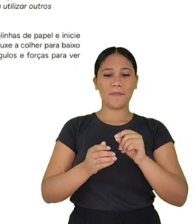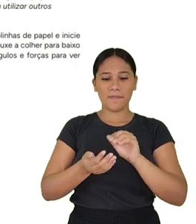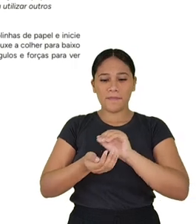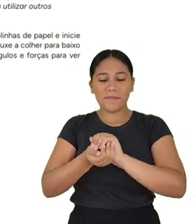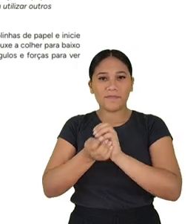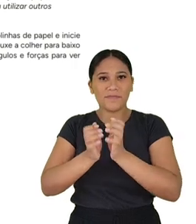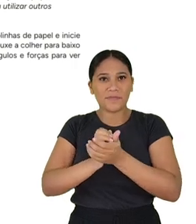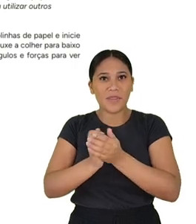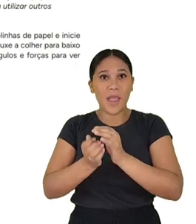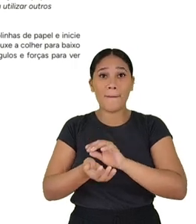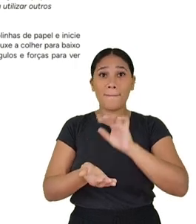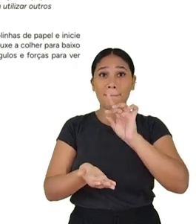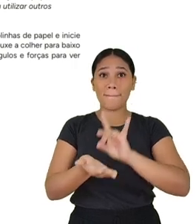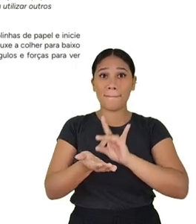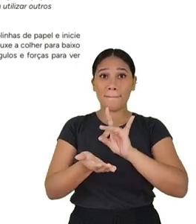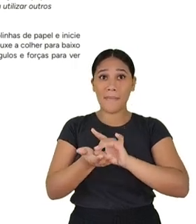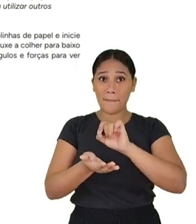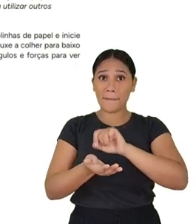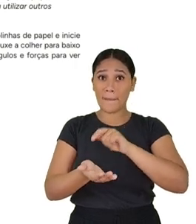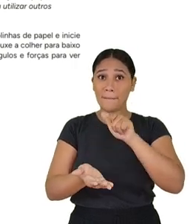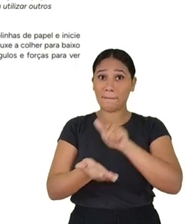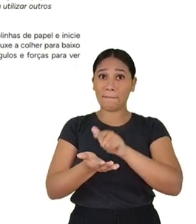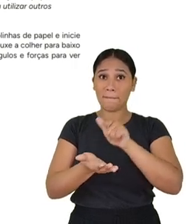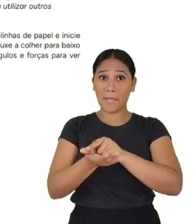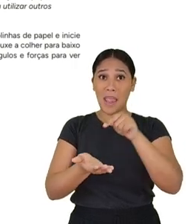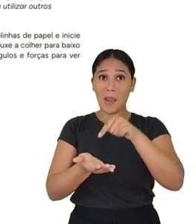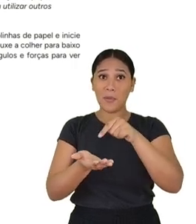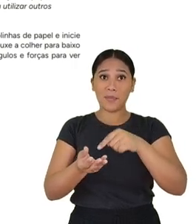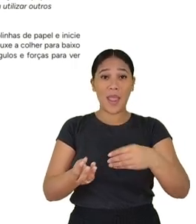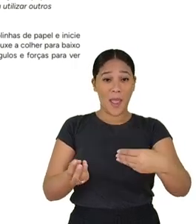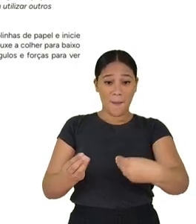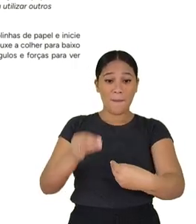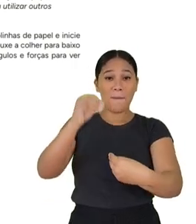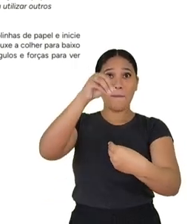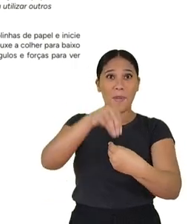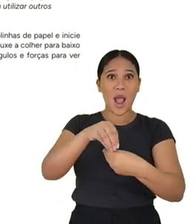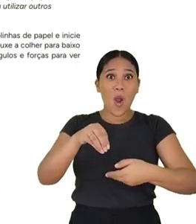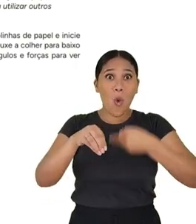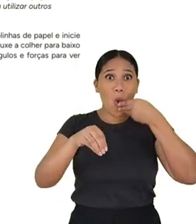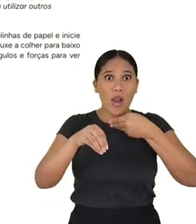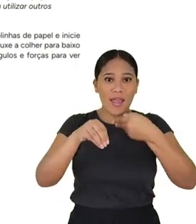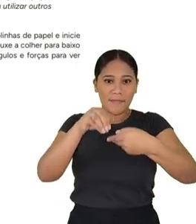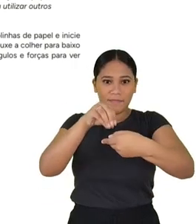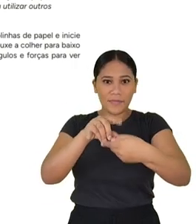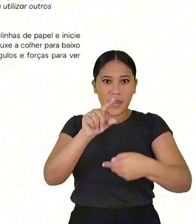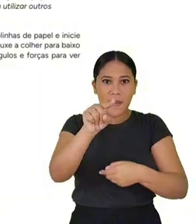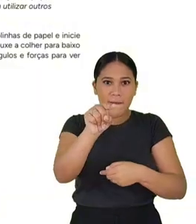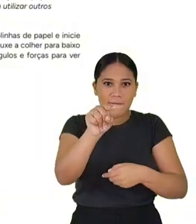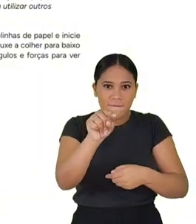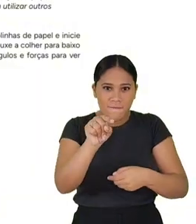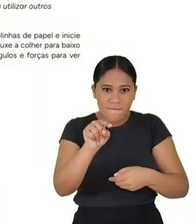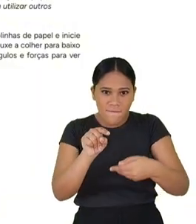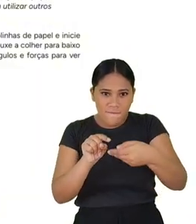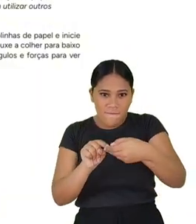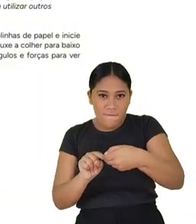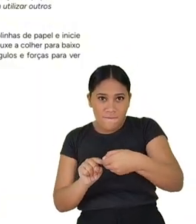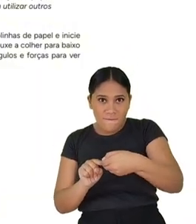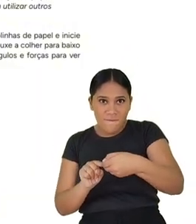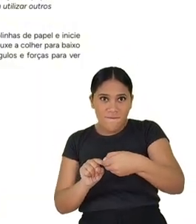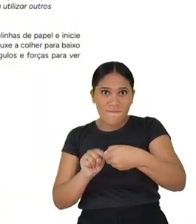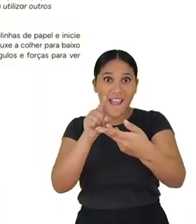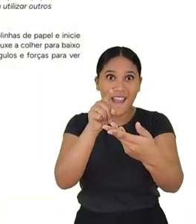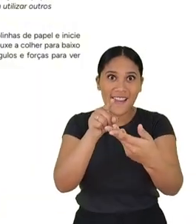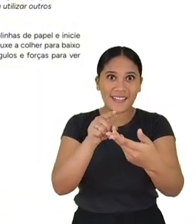catapulta, faça pequenas bolinhas de papel e inicie os lançamentos. Coloque uma bolinha de papel na colher, puxe a colher para baixo